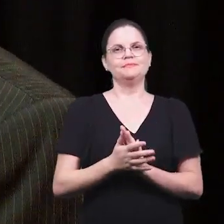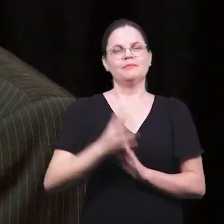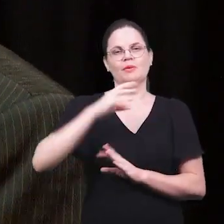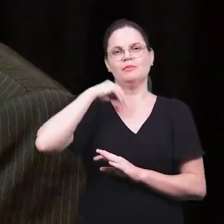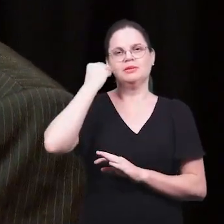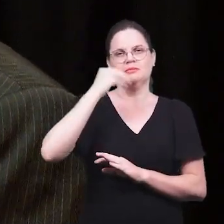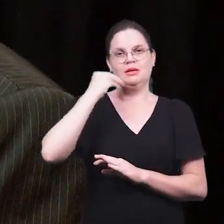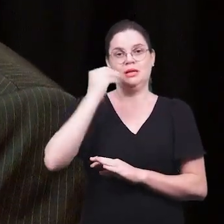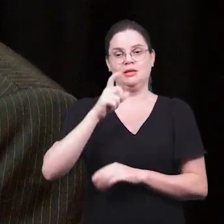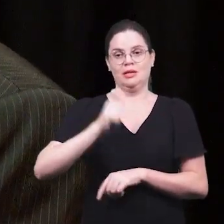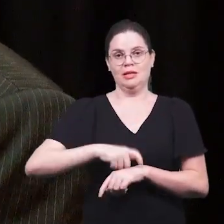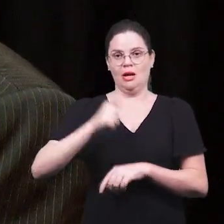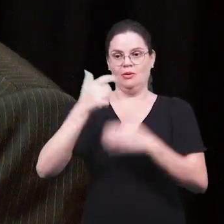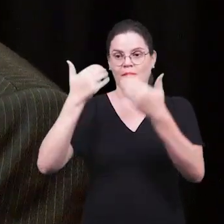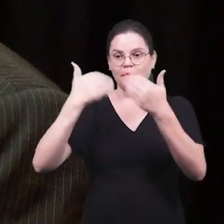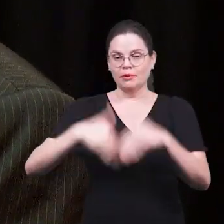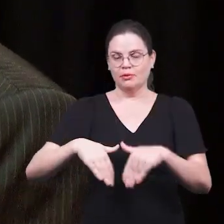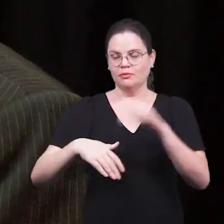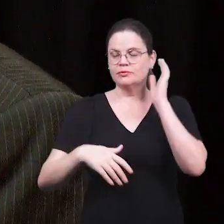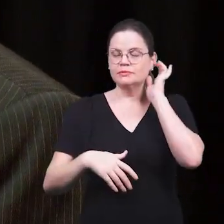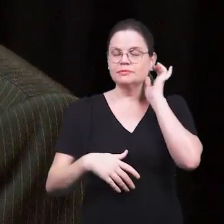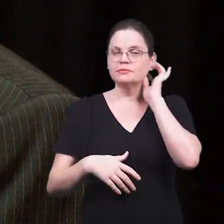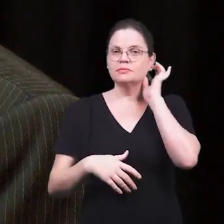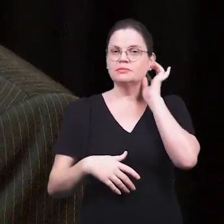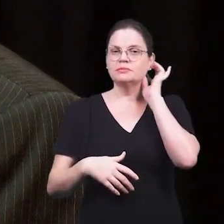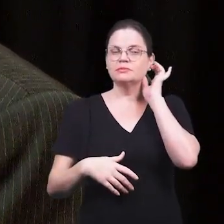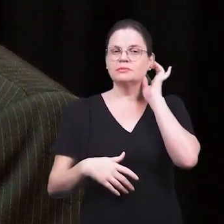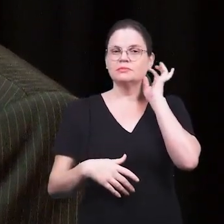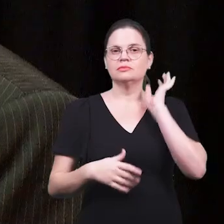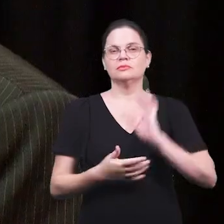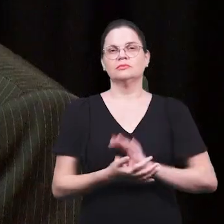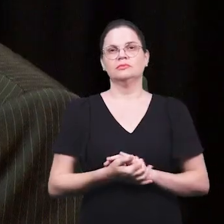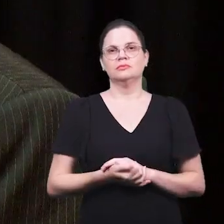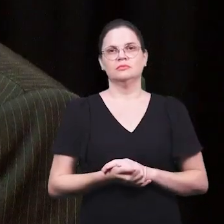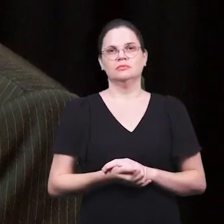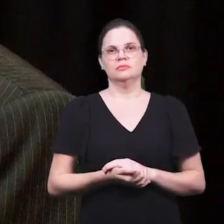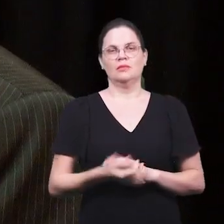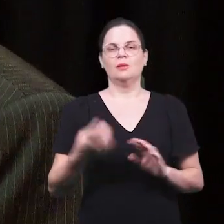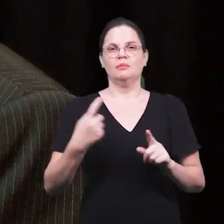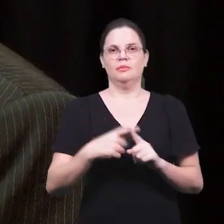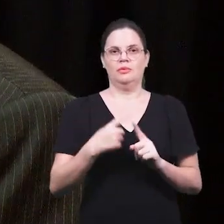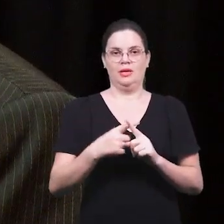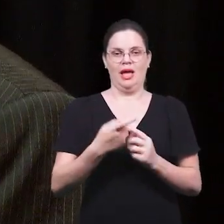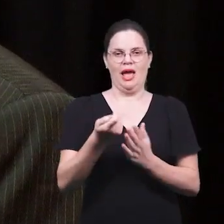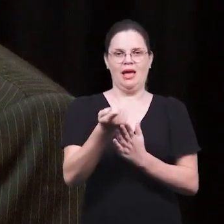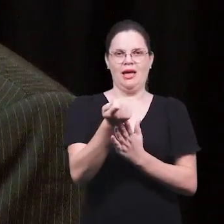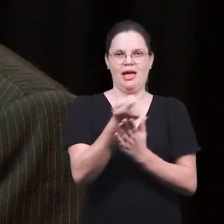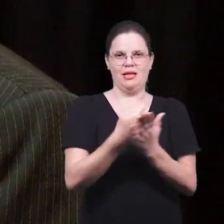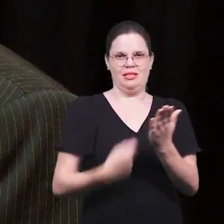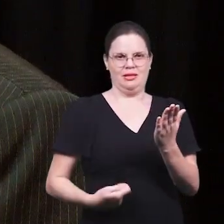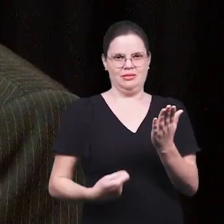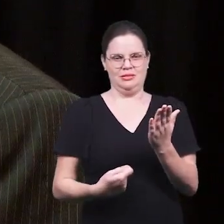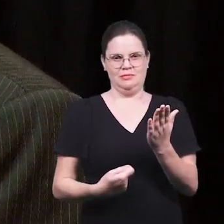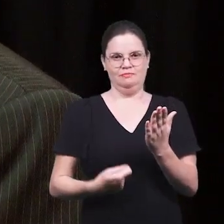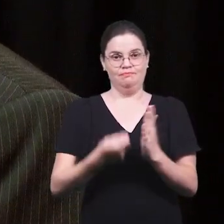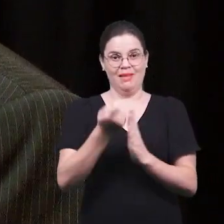Tanto antes quanto durante, muitas vezes depois, né? Uma experiência que o Senhor me deu, na prova em